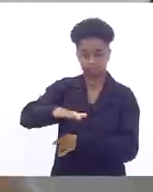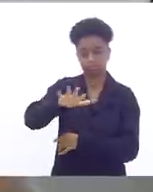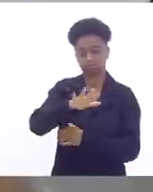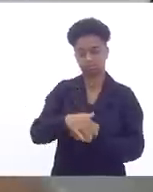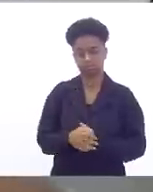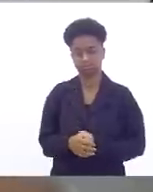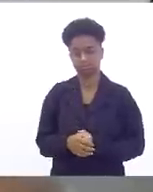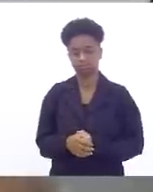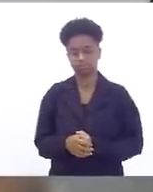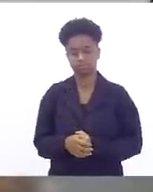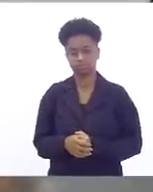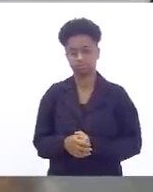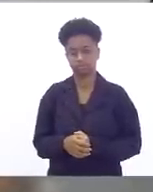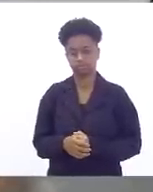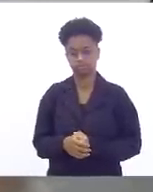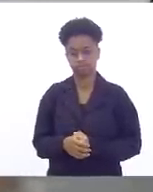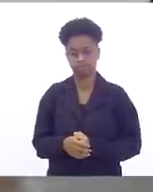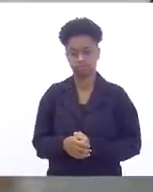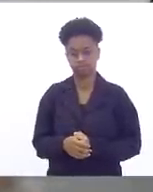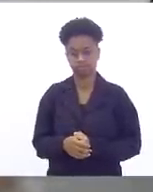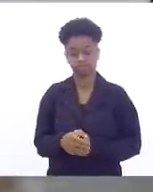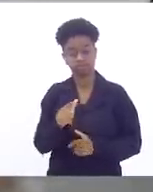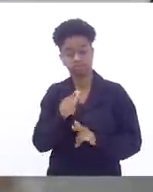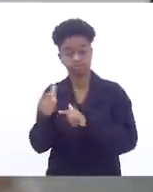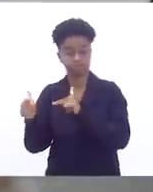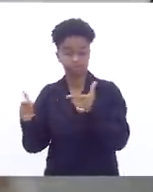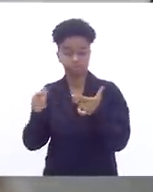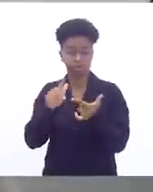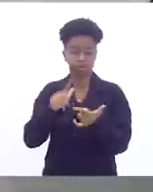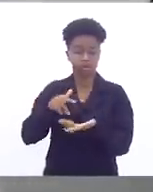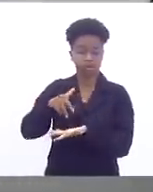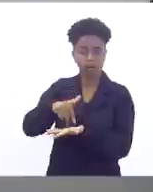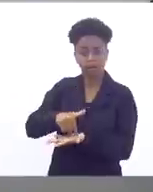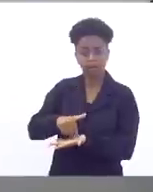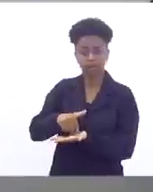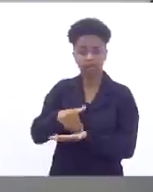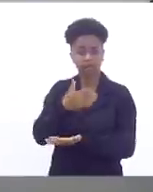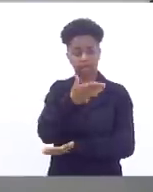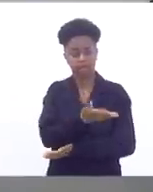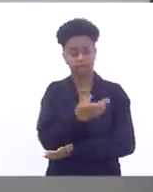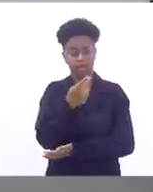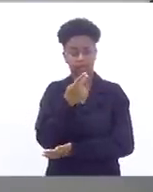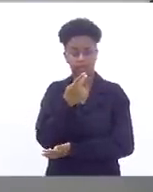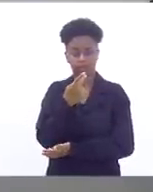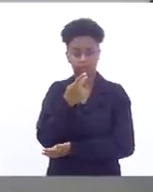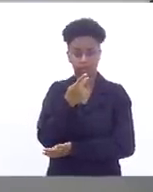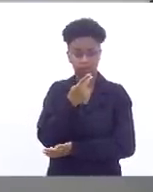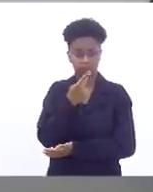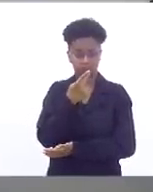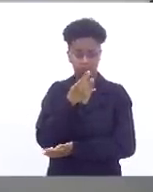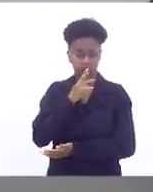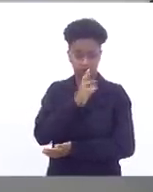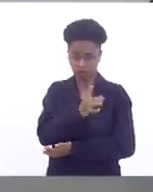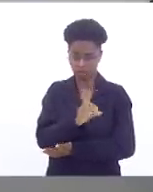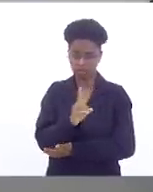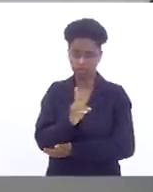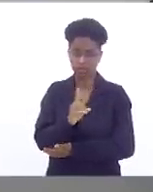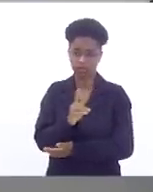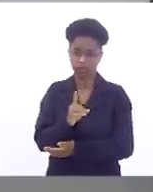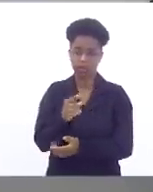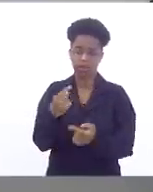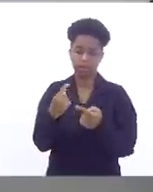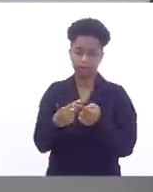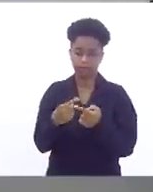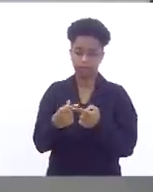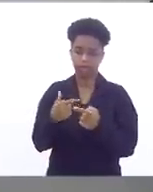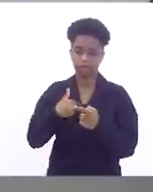bom sobre sobre os outros posicionamentos que que o Guilherme não pode responder porque no meio da